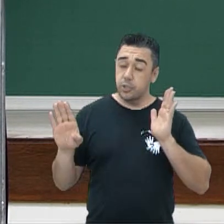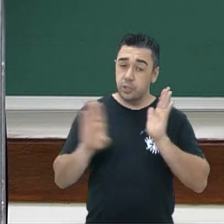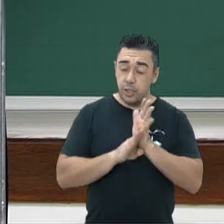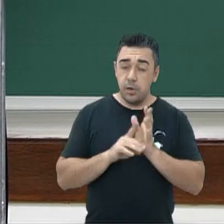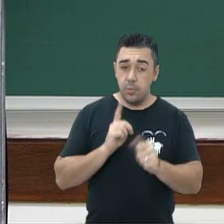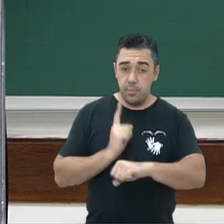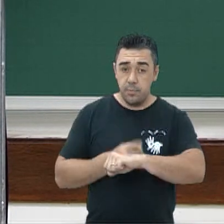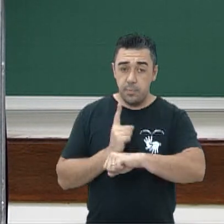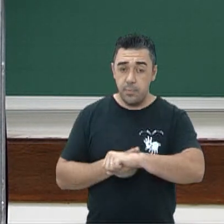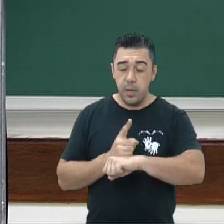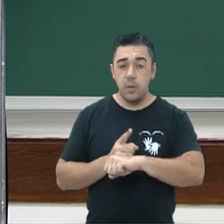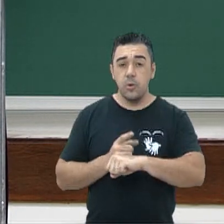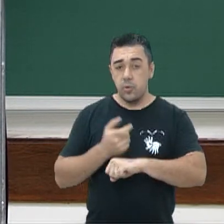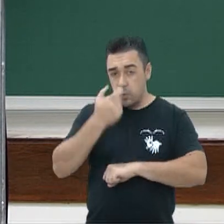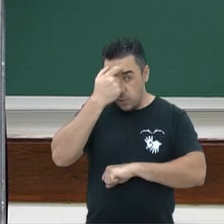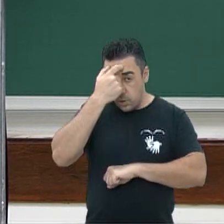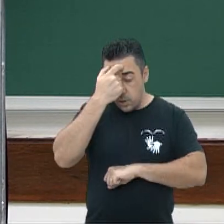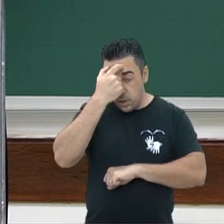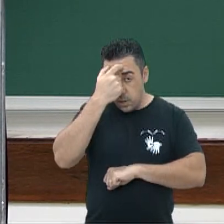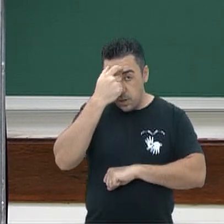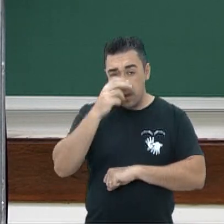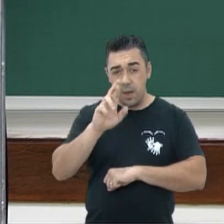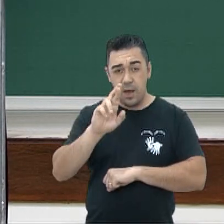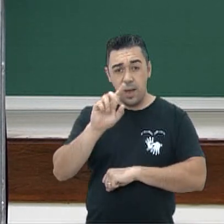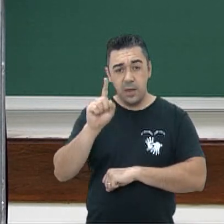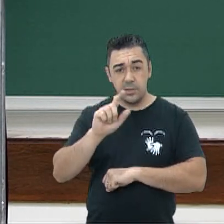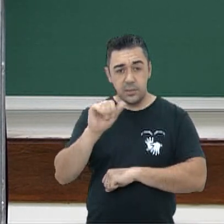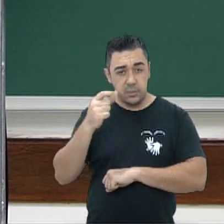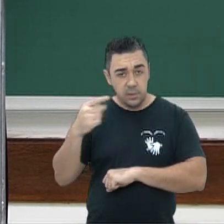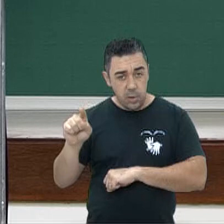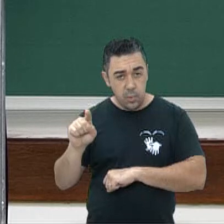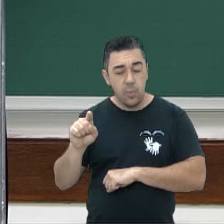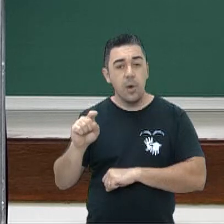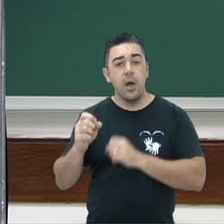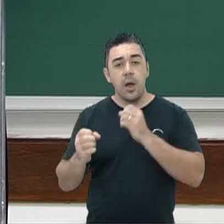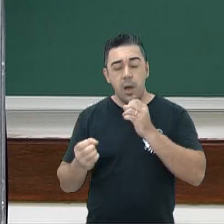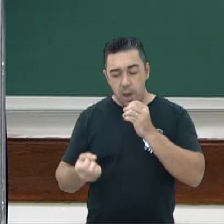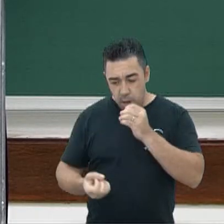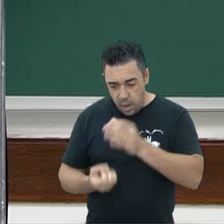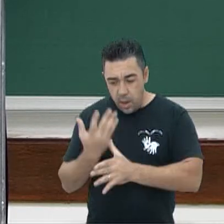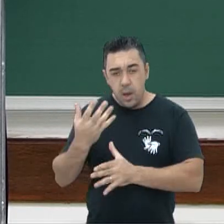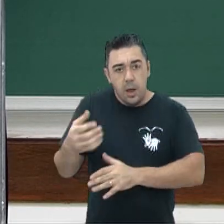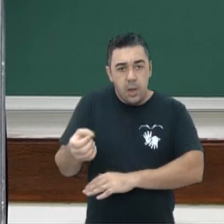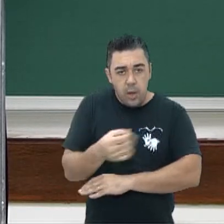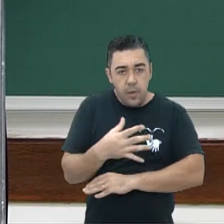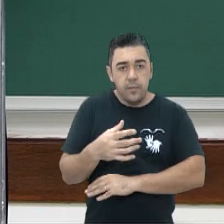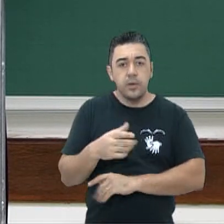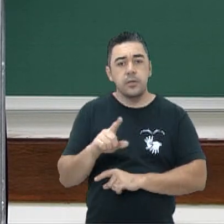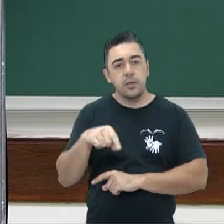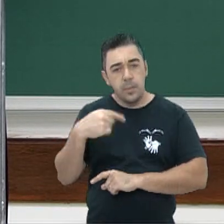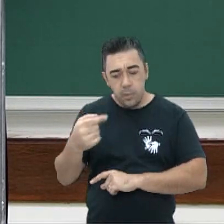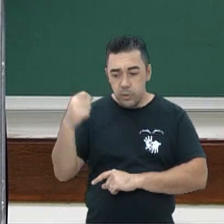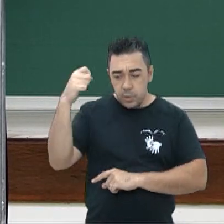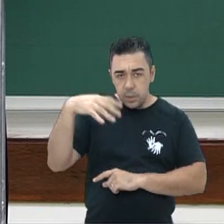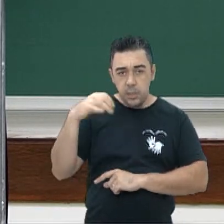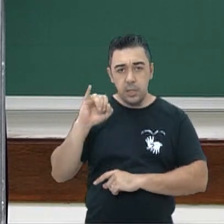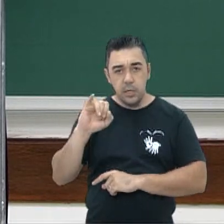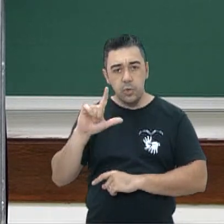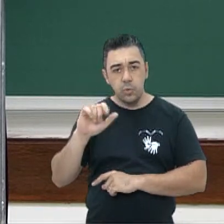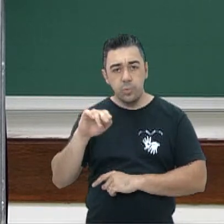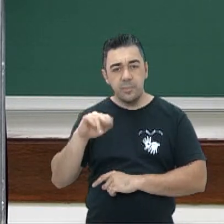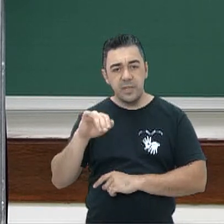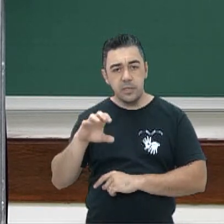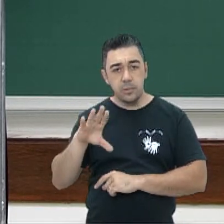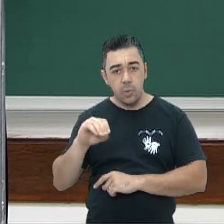do momento da razão, que é o Renascimento e logo depois o Iluminismo, e daí sim o homem vai se perceber ele como centro. E ele